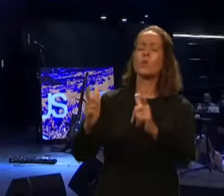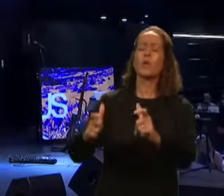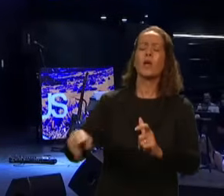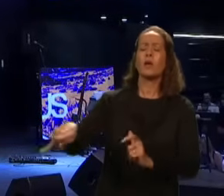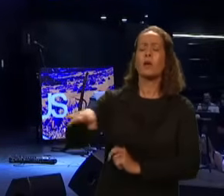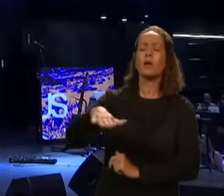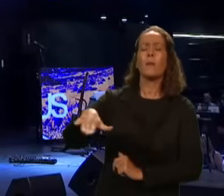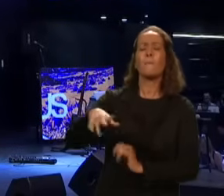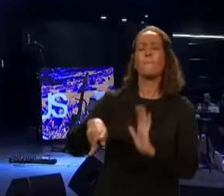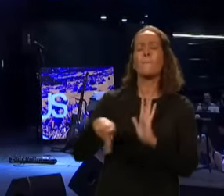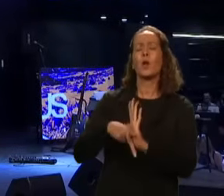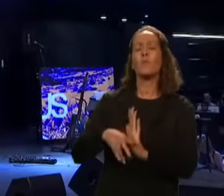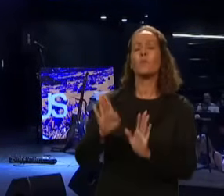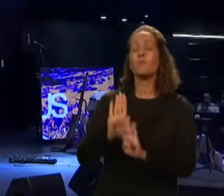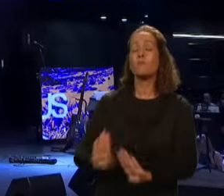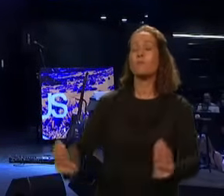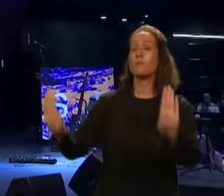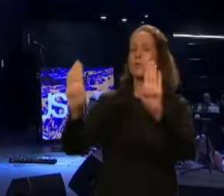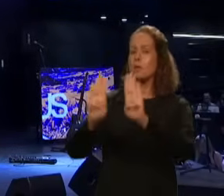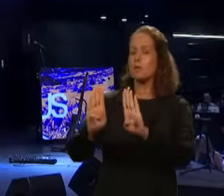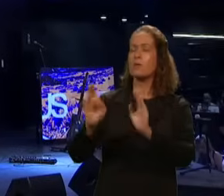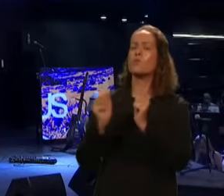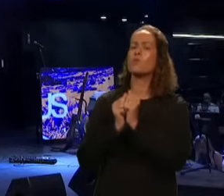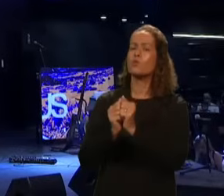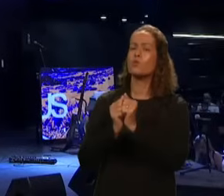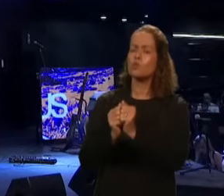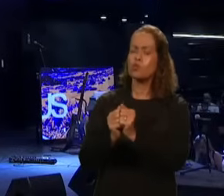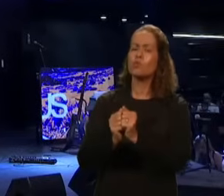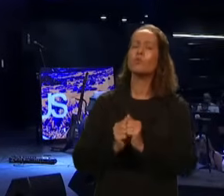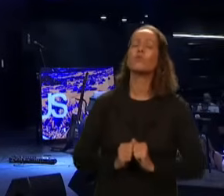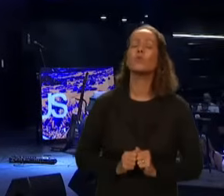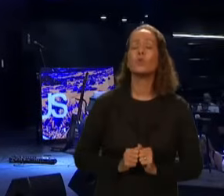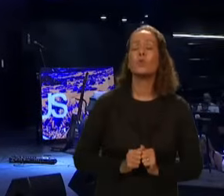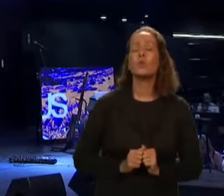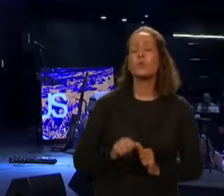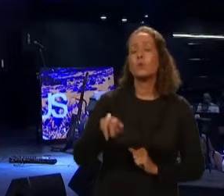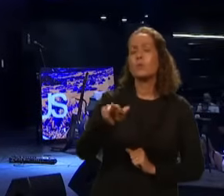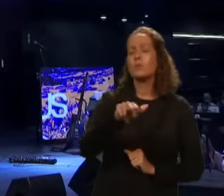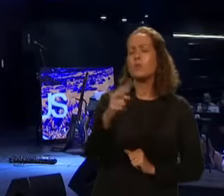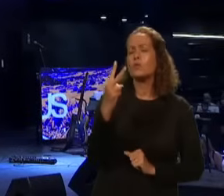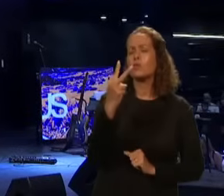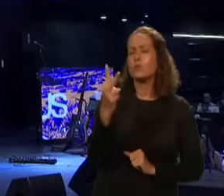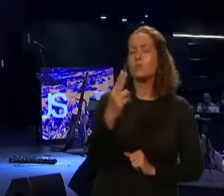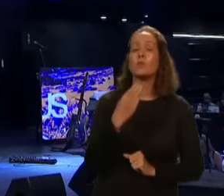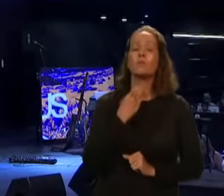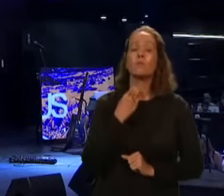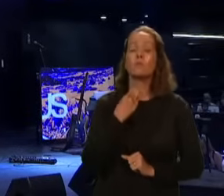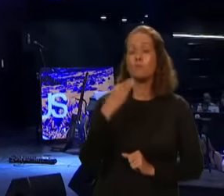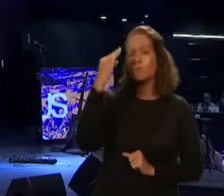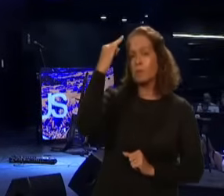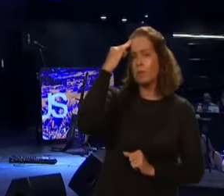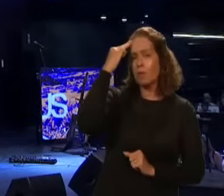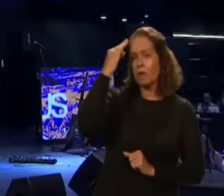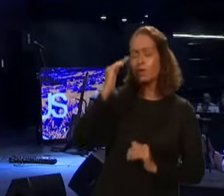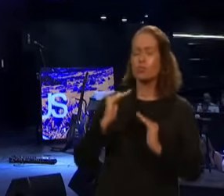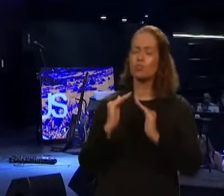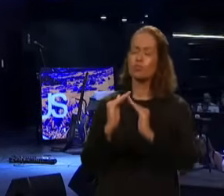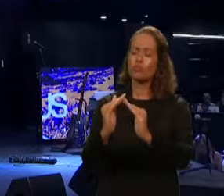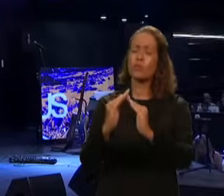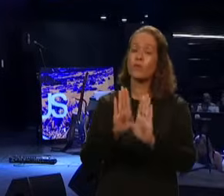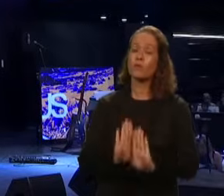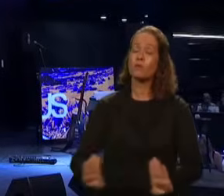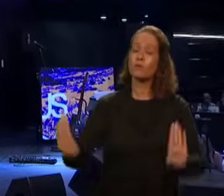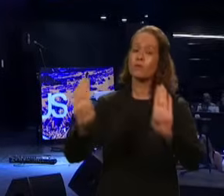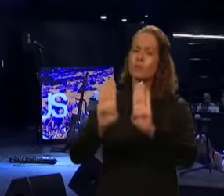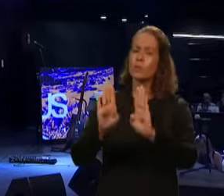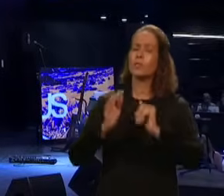irmã Marta. E aconteceu que Lázaro ficou doente. Primeira coisa que a gente vê: coisas ruins acontecem com